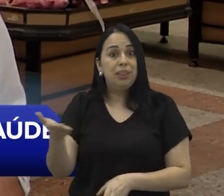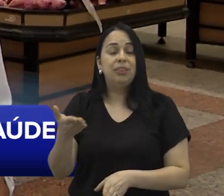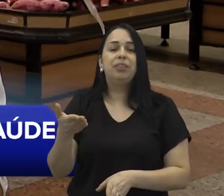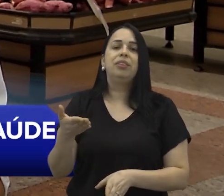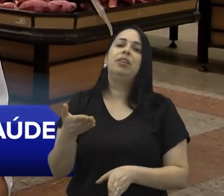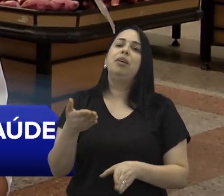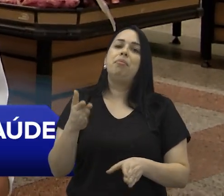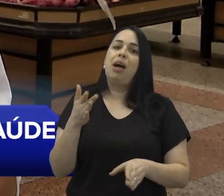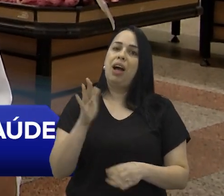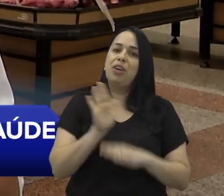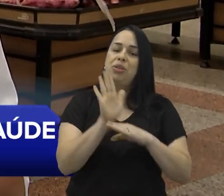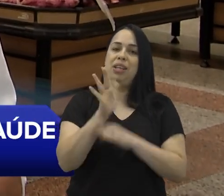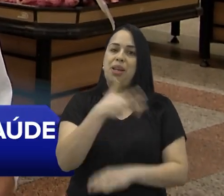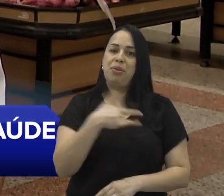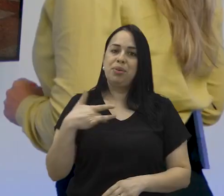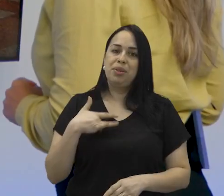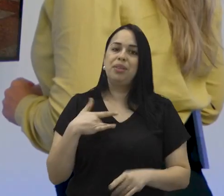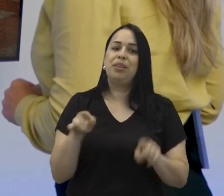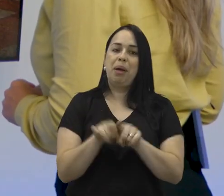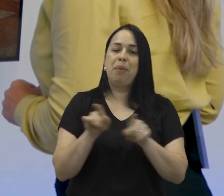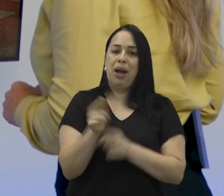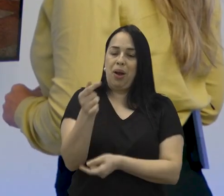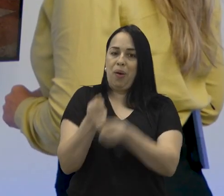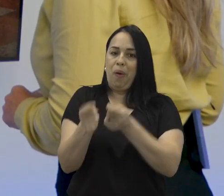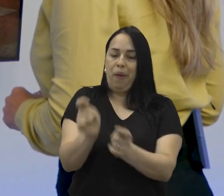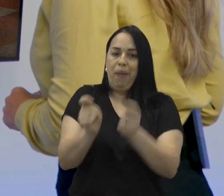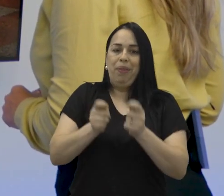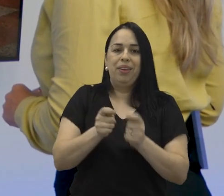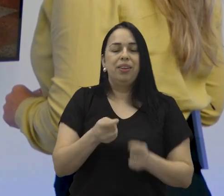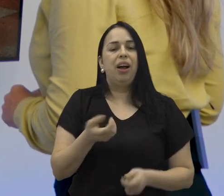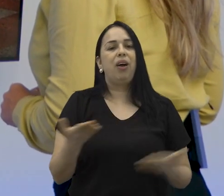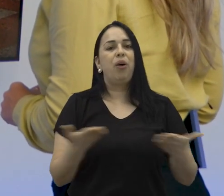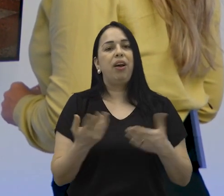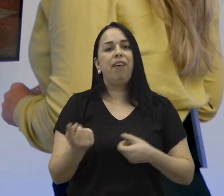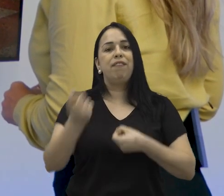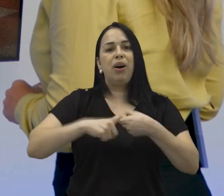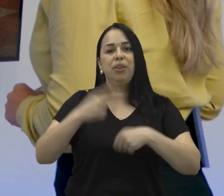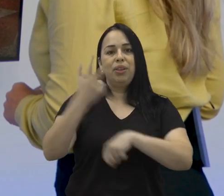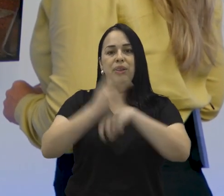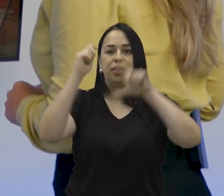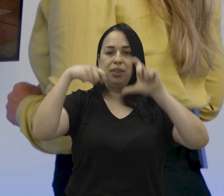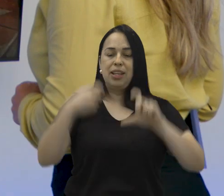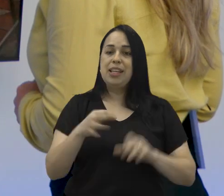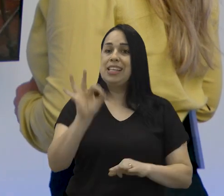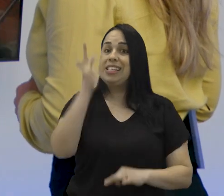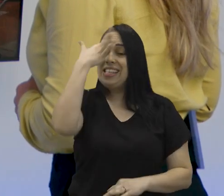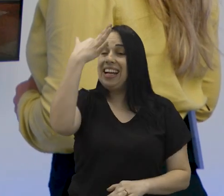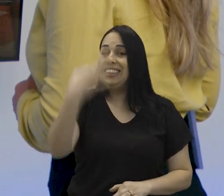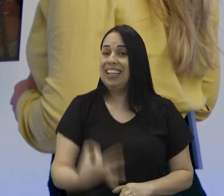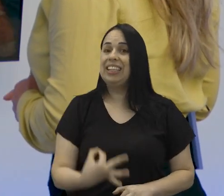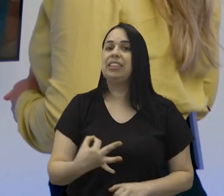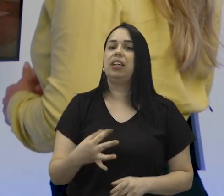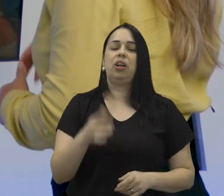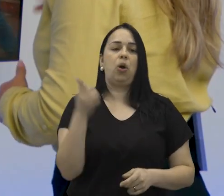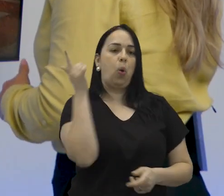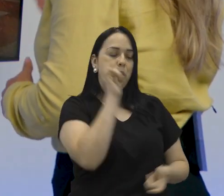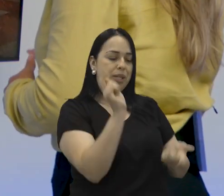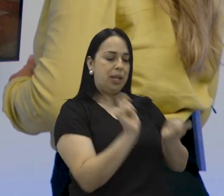casa também, dica para a sua saúde e também para o seu bolso. Volto com vocês aí no estúdio. Com certeza, Matheus. A